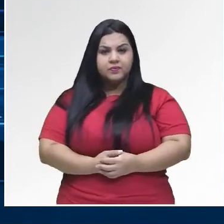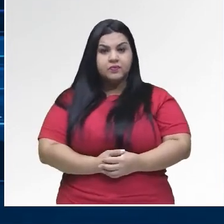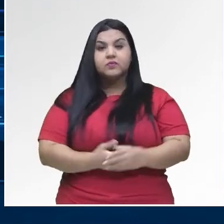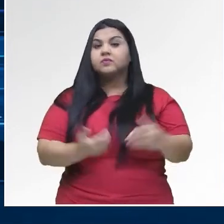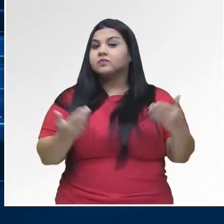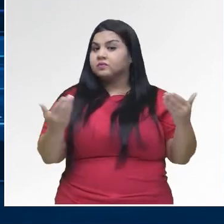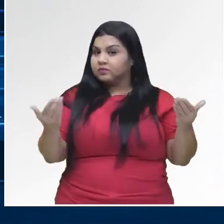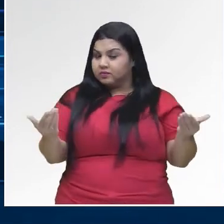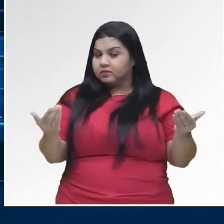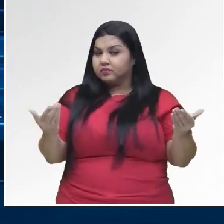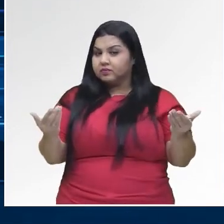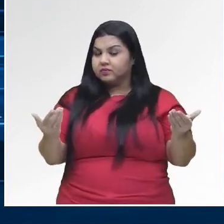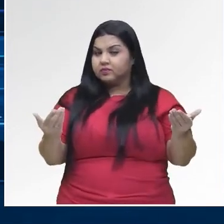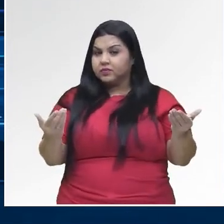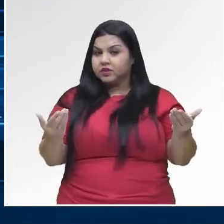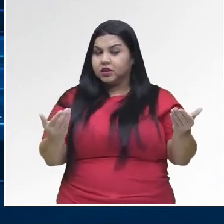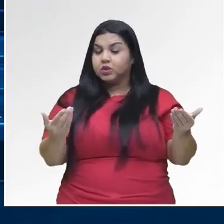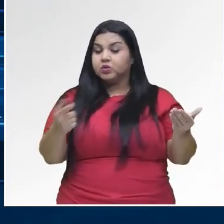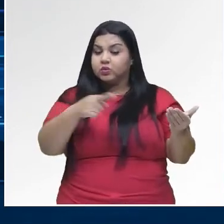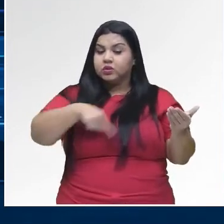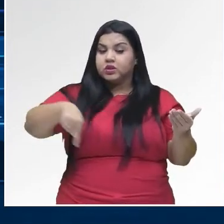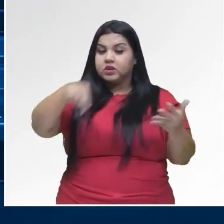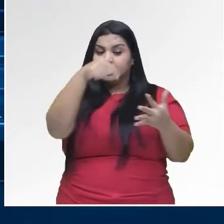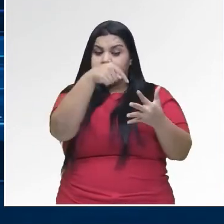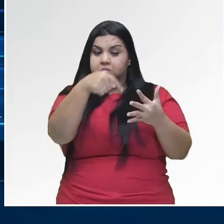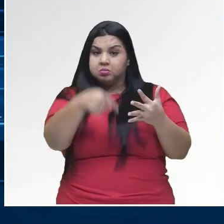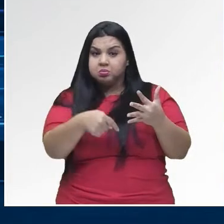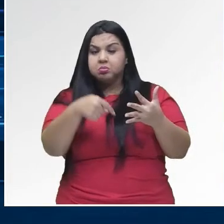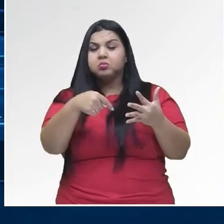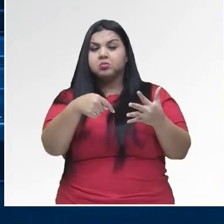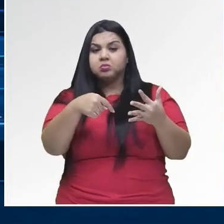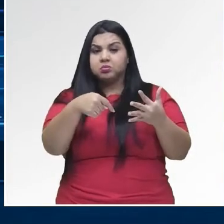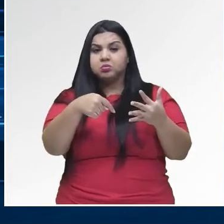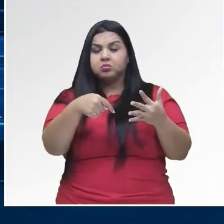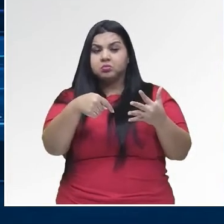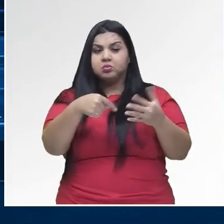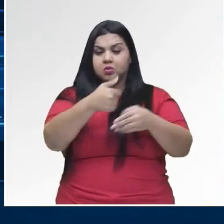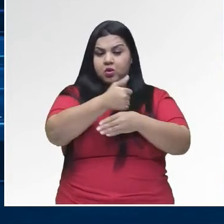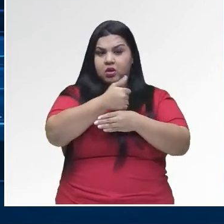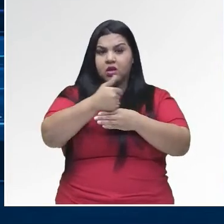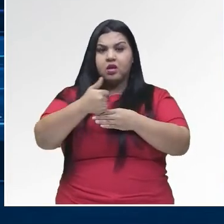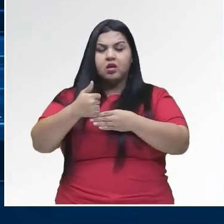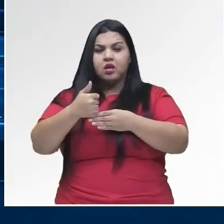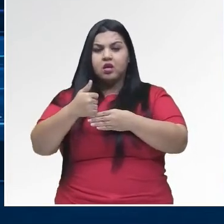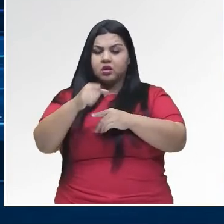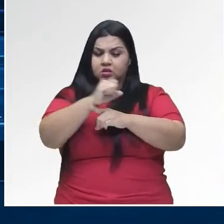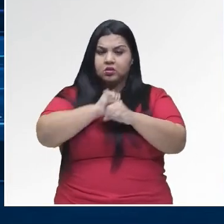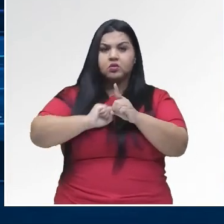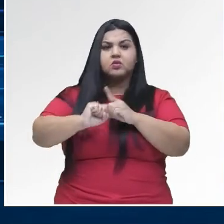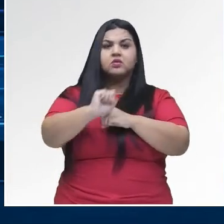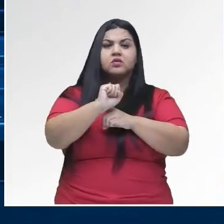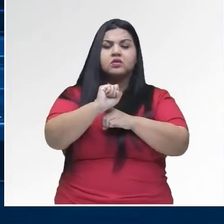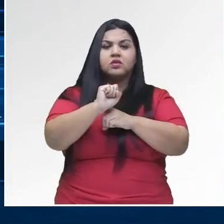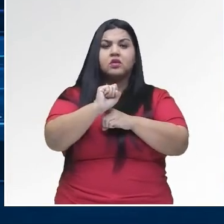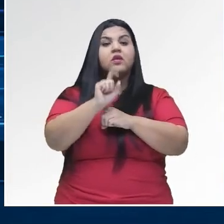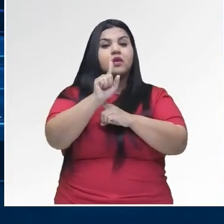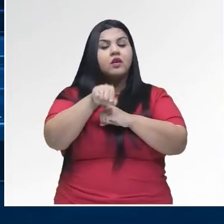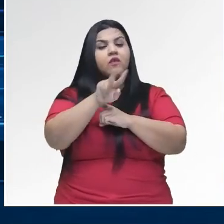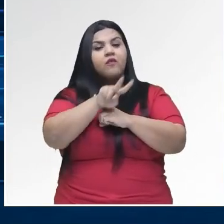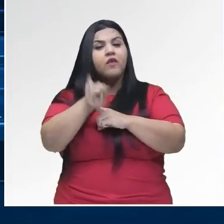Então, esses princípios morais na sociedade é que